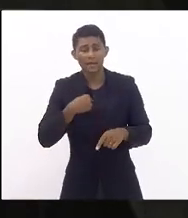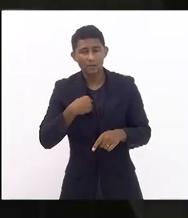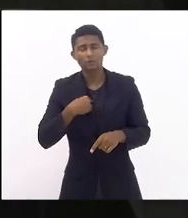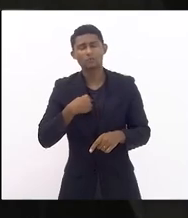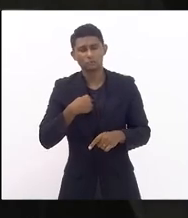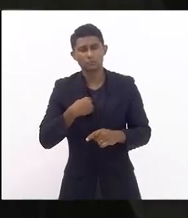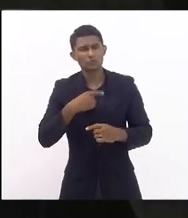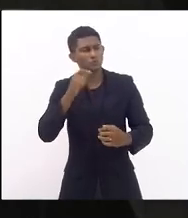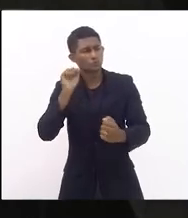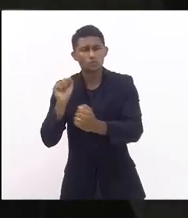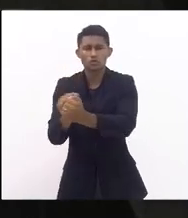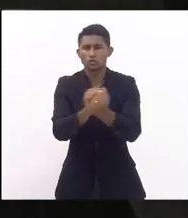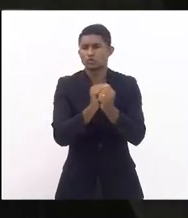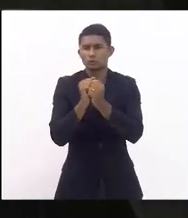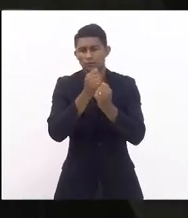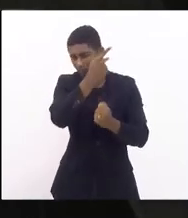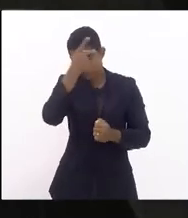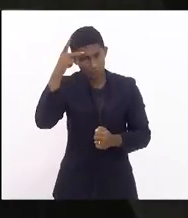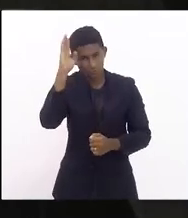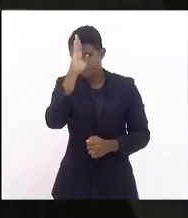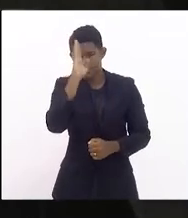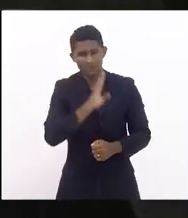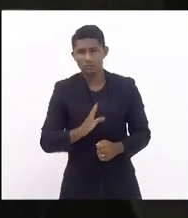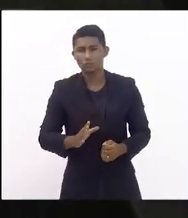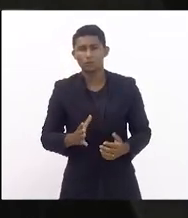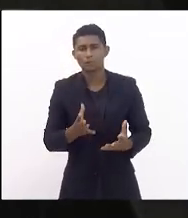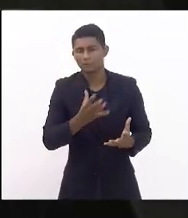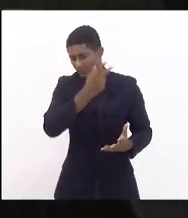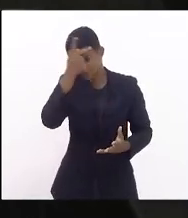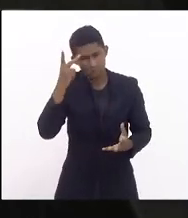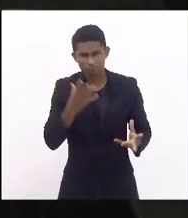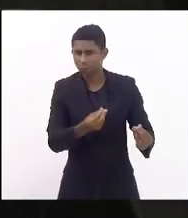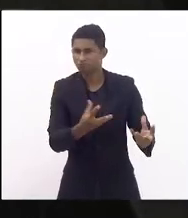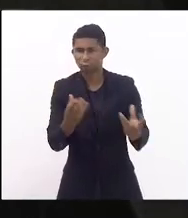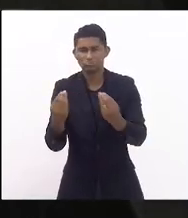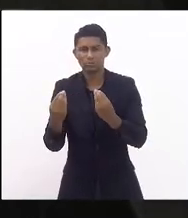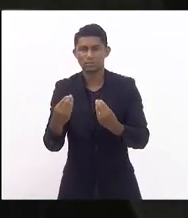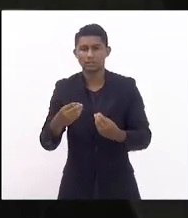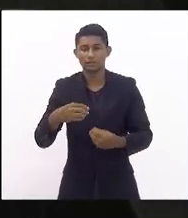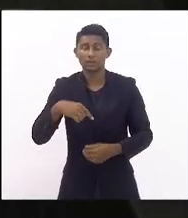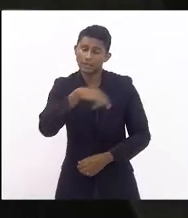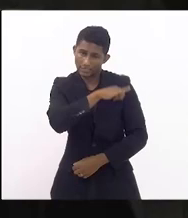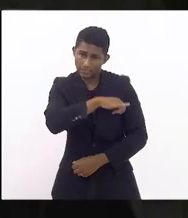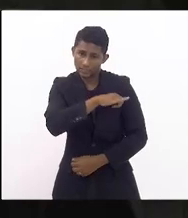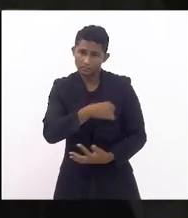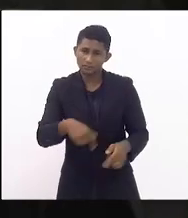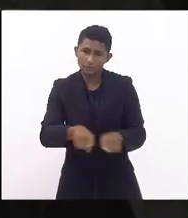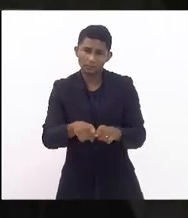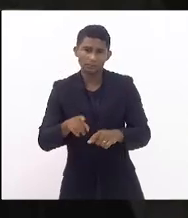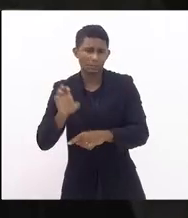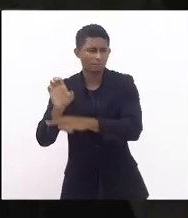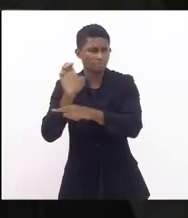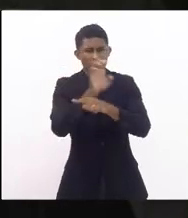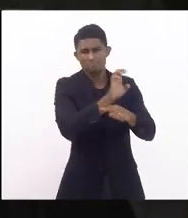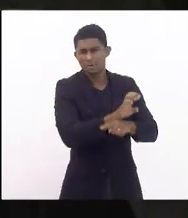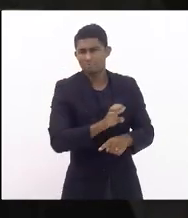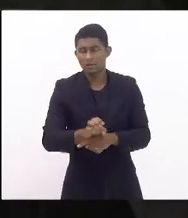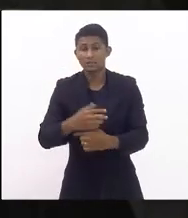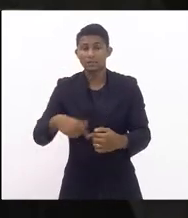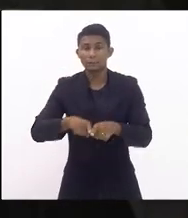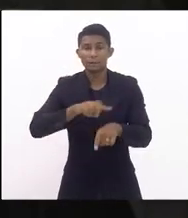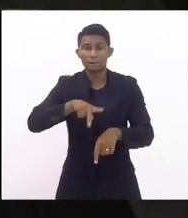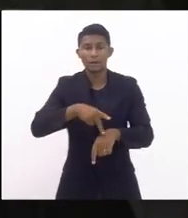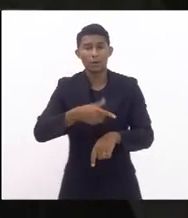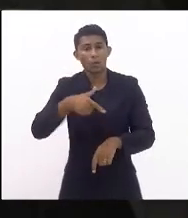muitas que em todo o Brasil, não apenas na cidade do Rio de Janeiro, não apenas no estado do Rio de Janeiro, fora do Brasil, inclusive, perguntam até hoje quem mandou